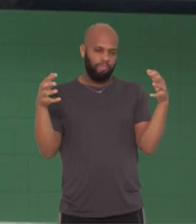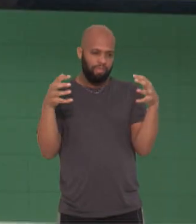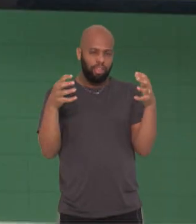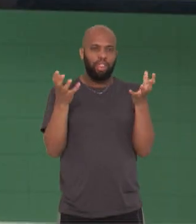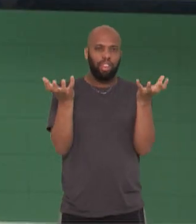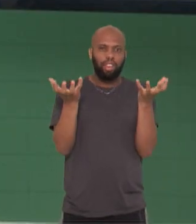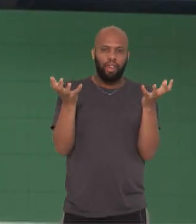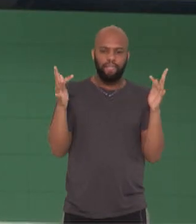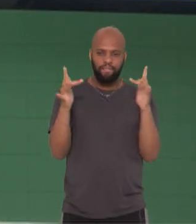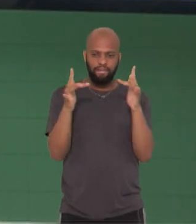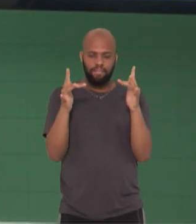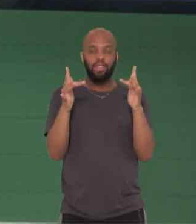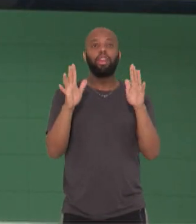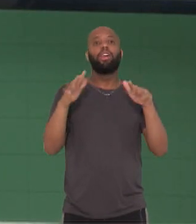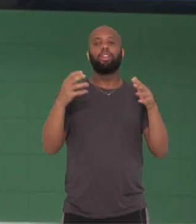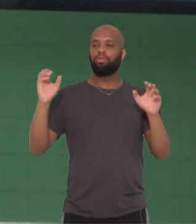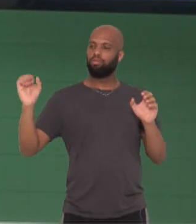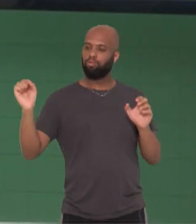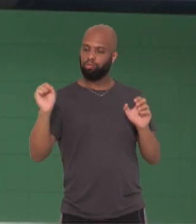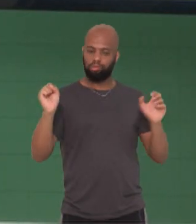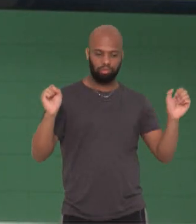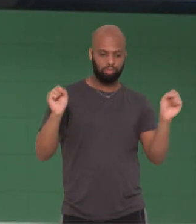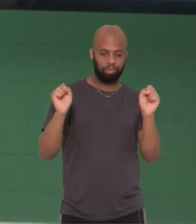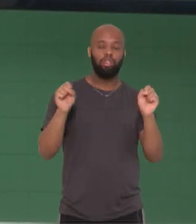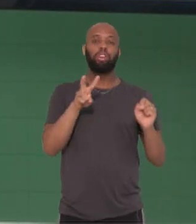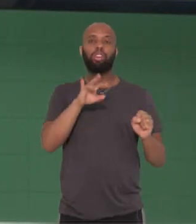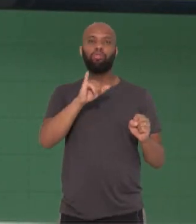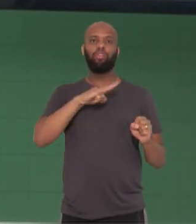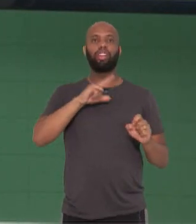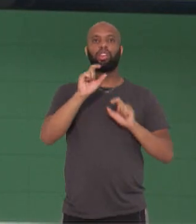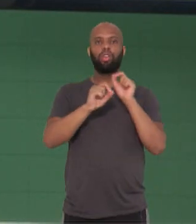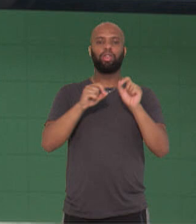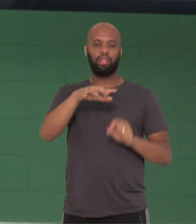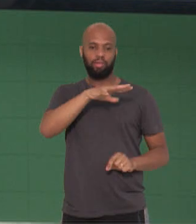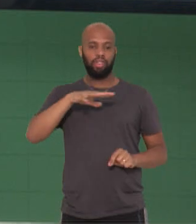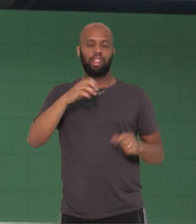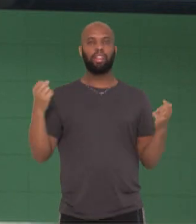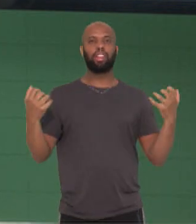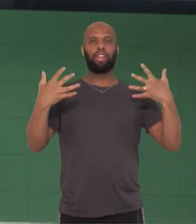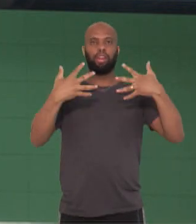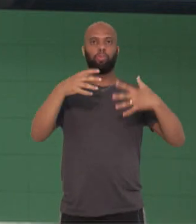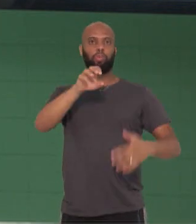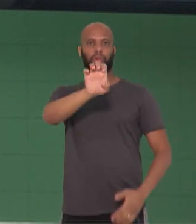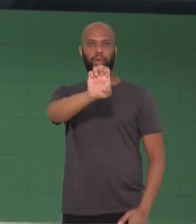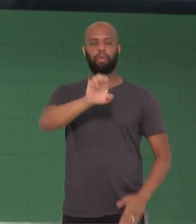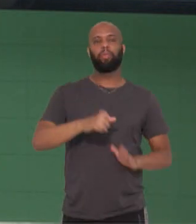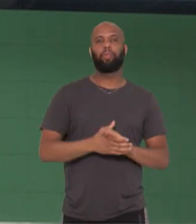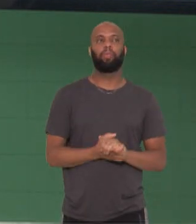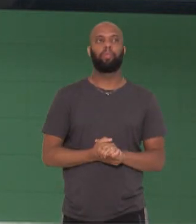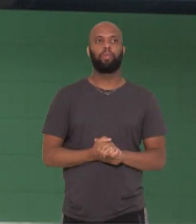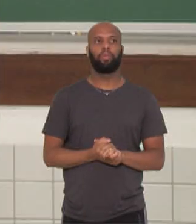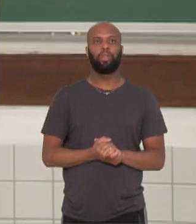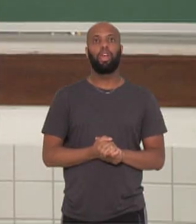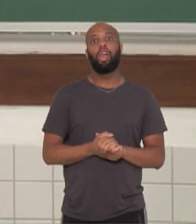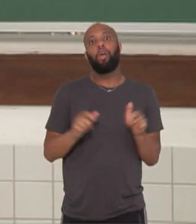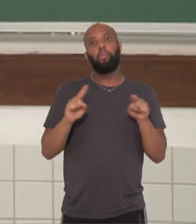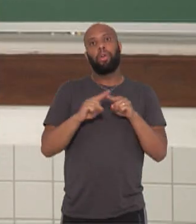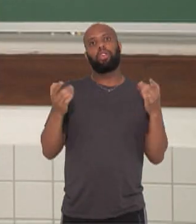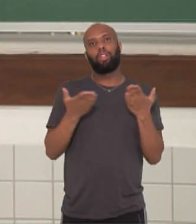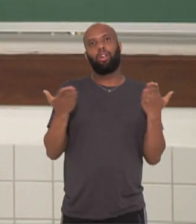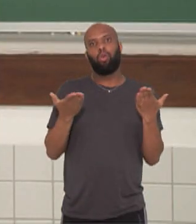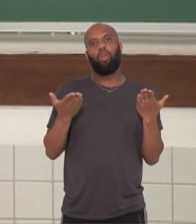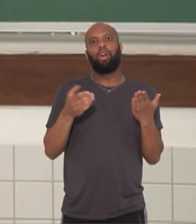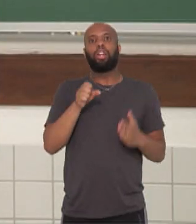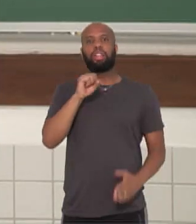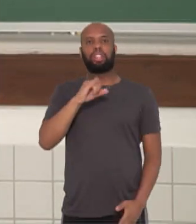não existir duas ou mais cargas elétricas em um sistema em questão. Diferentemente de campo elétrico. O